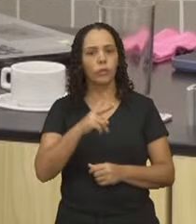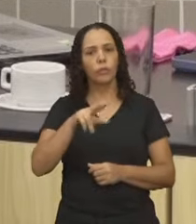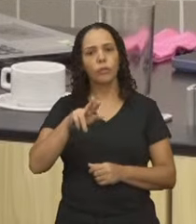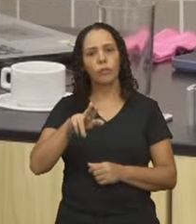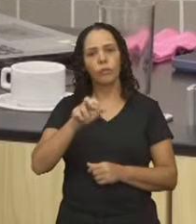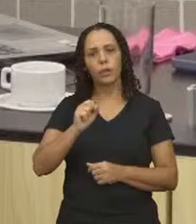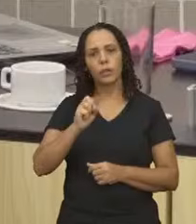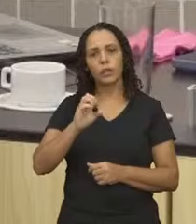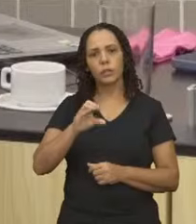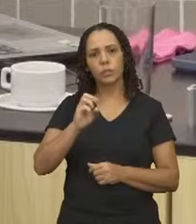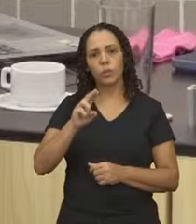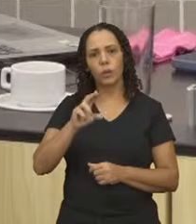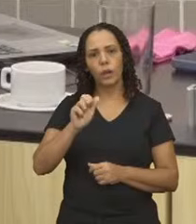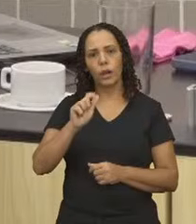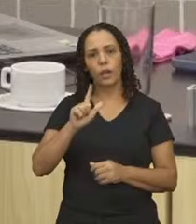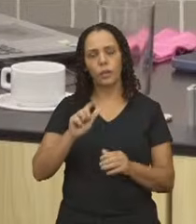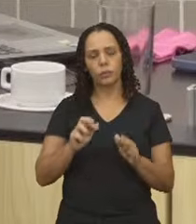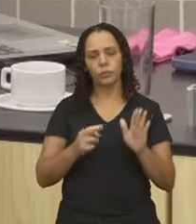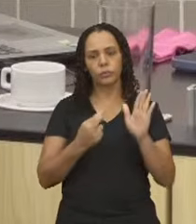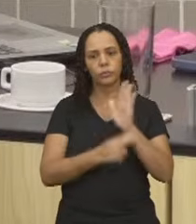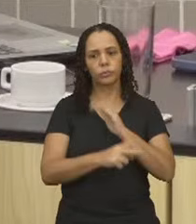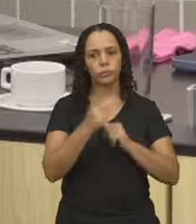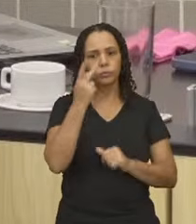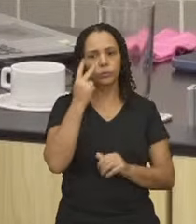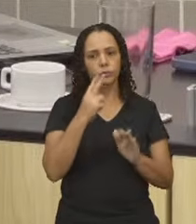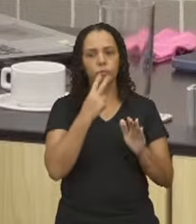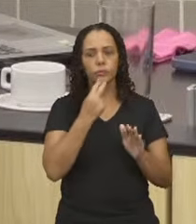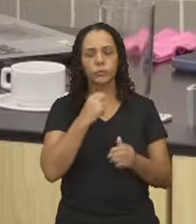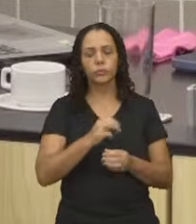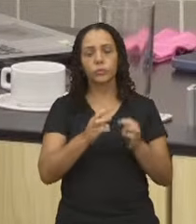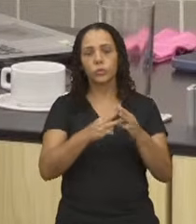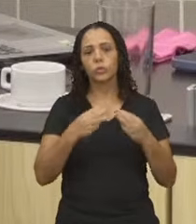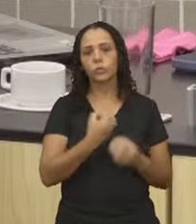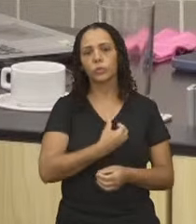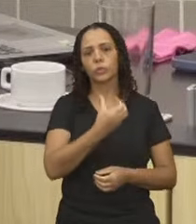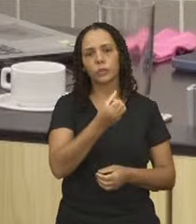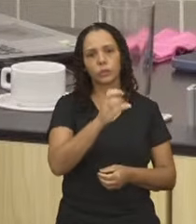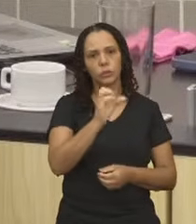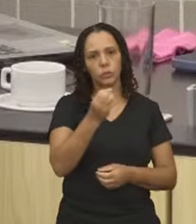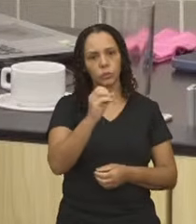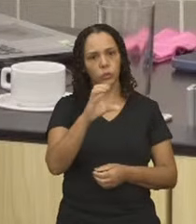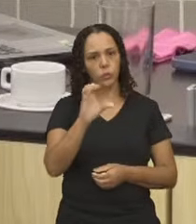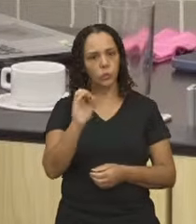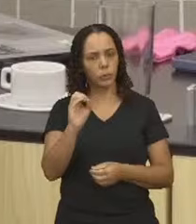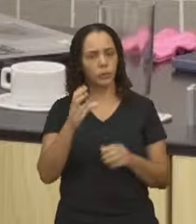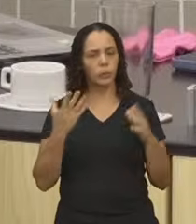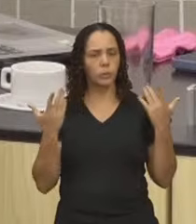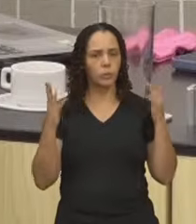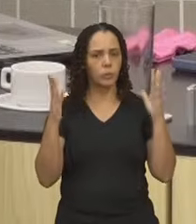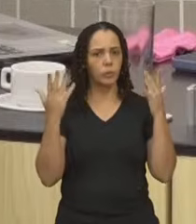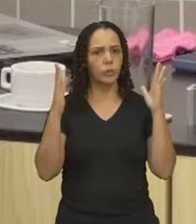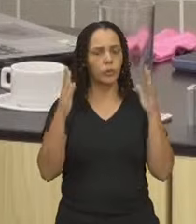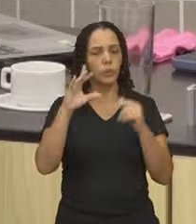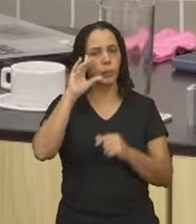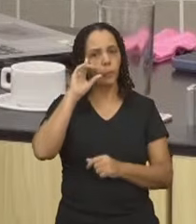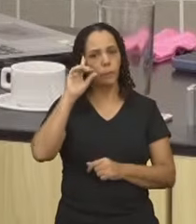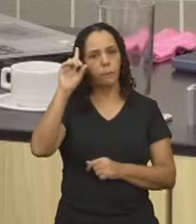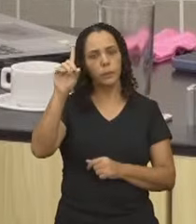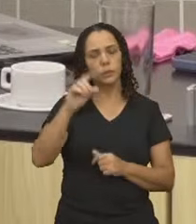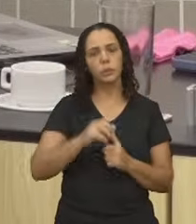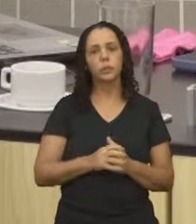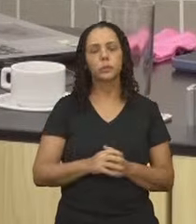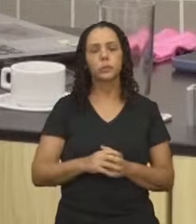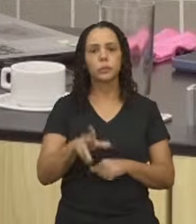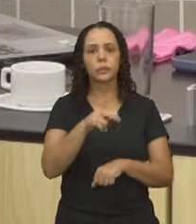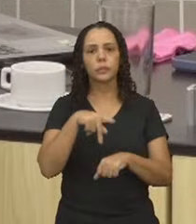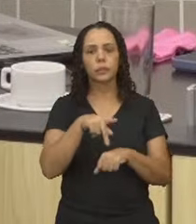Condutores e Valmir do Parque Meia Lua. Moção 680, moção comemorativa pelo transcurso do Dia